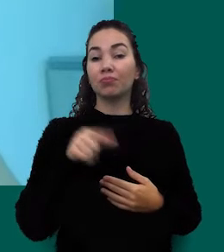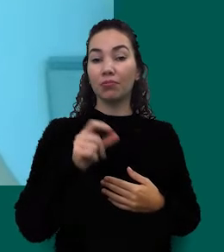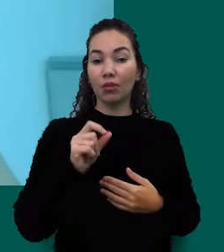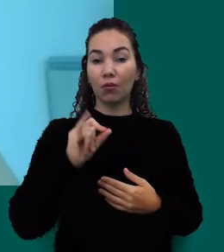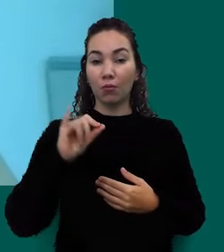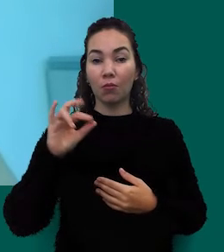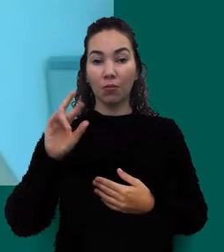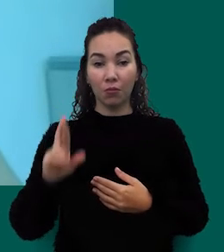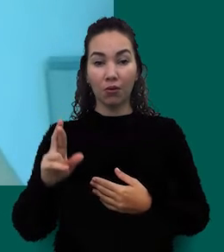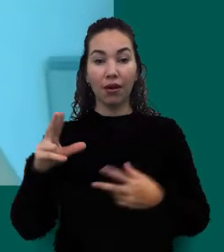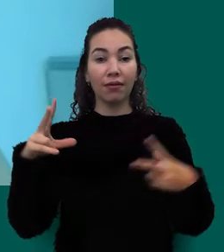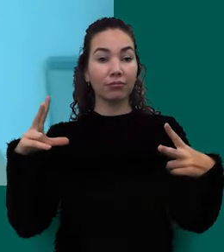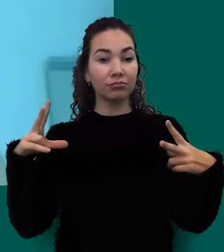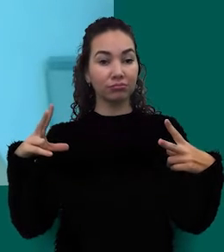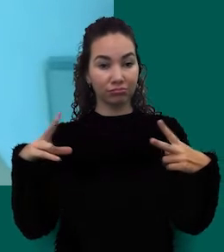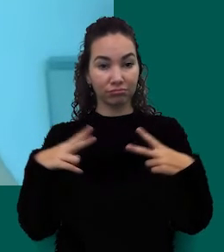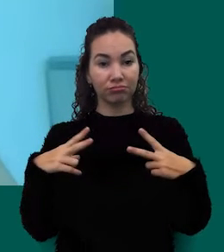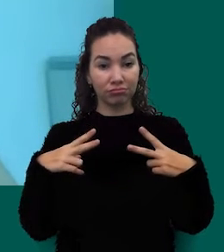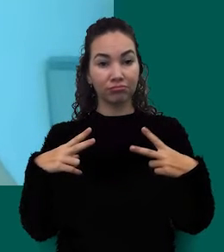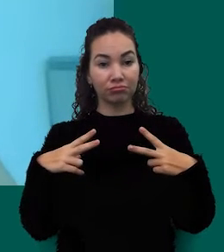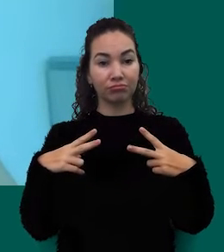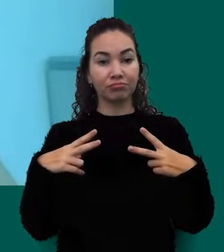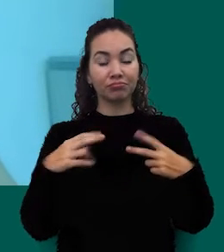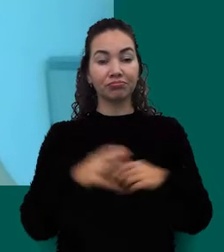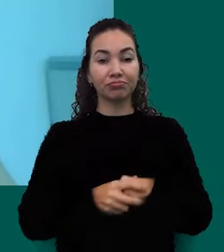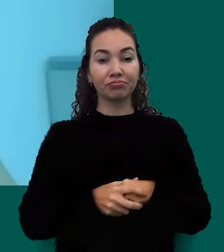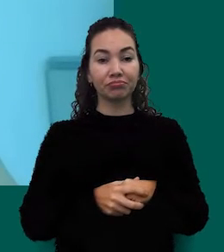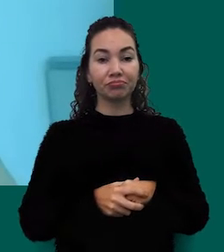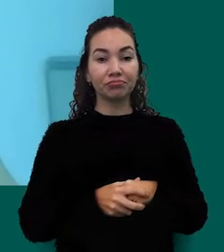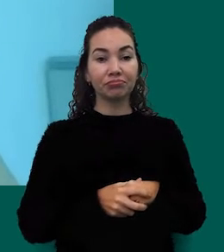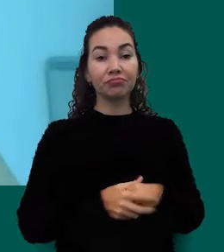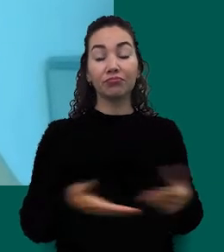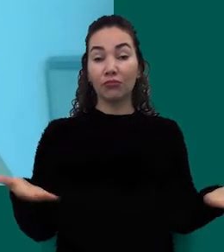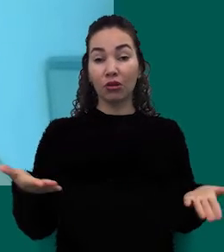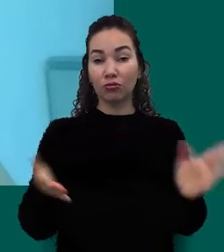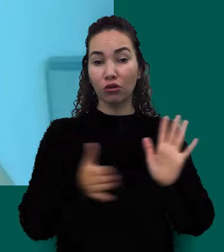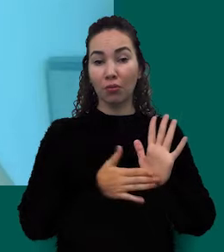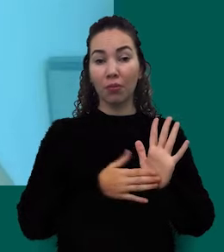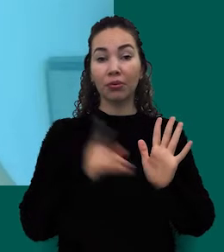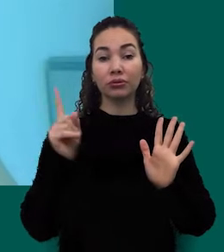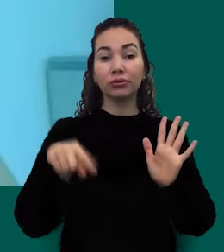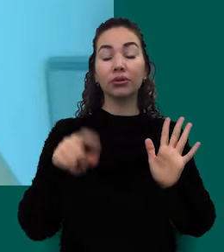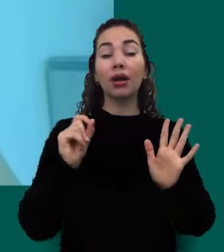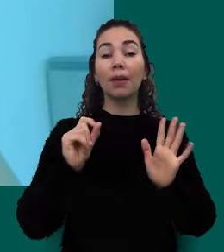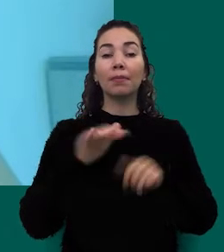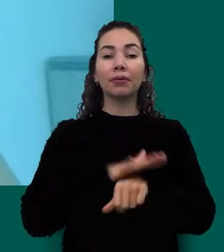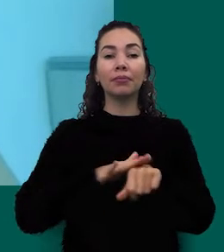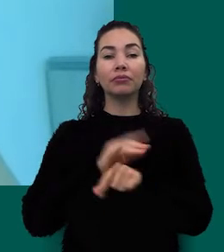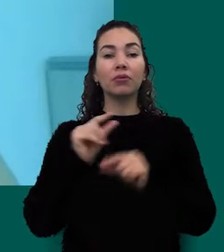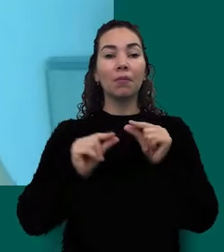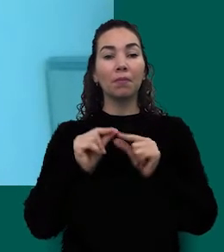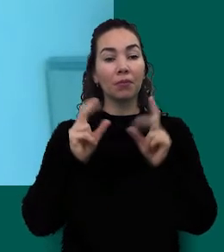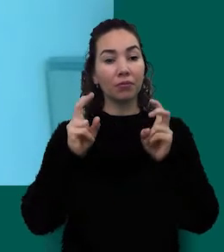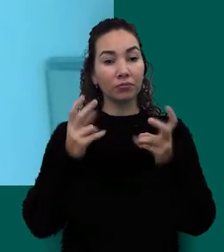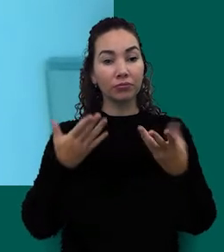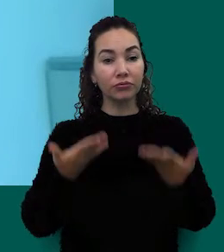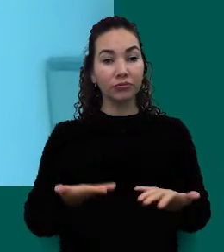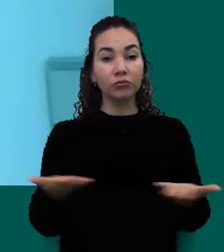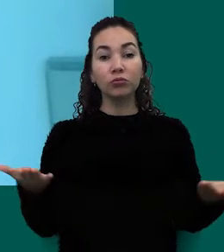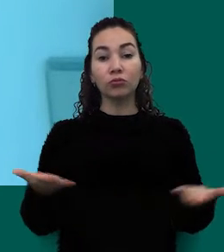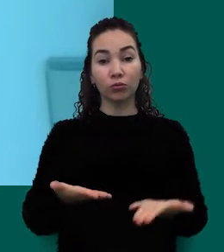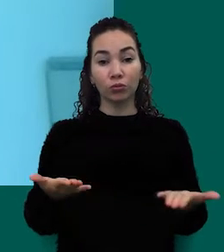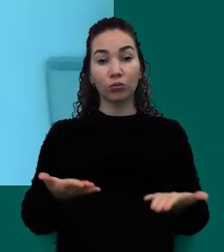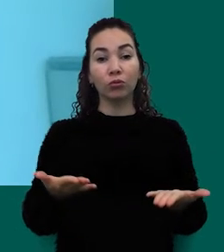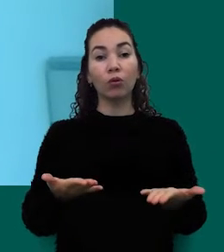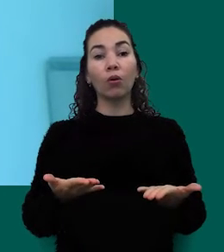imposto de renda à pessoa física. Então, o propósito de hoje nós estarmos aqui é para conversarmos um pouco sobre esse tema que hoje,